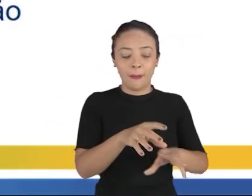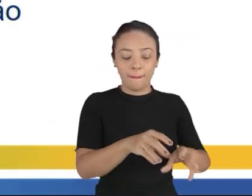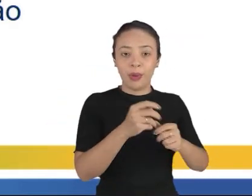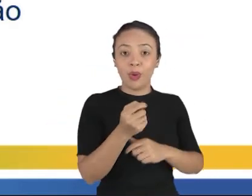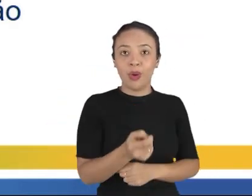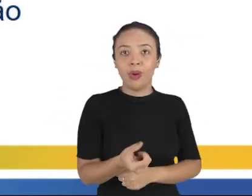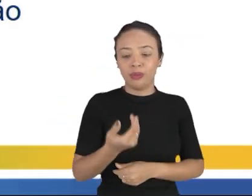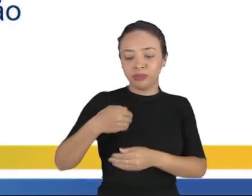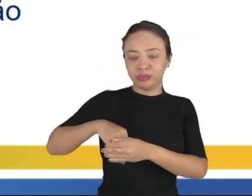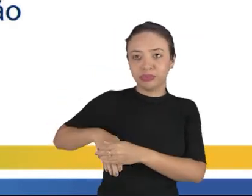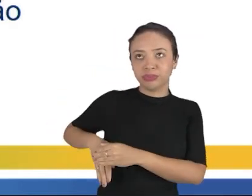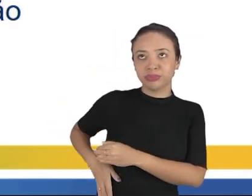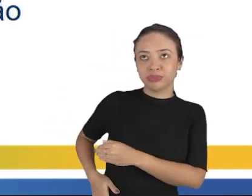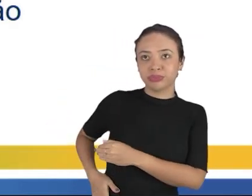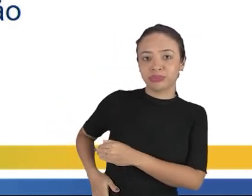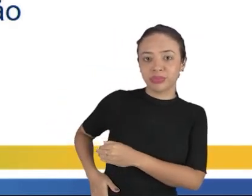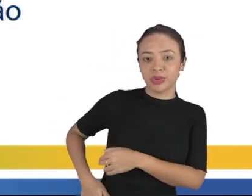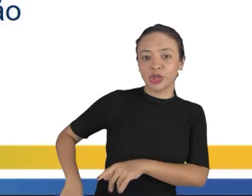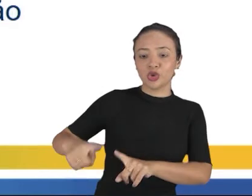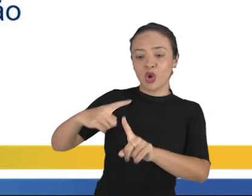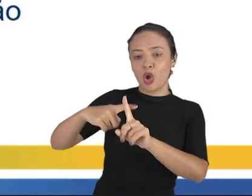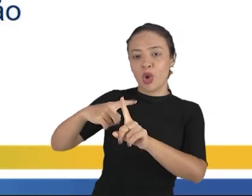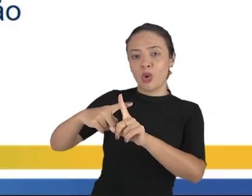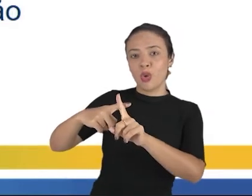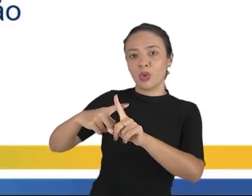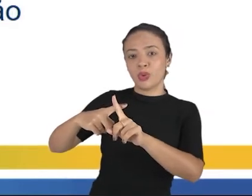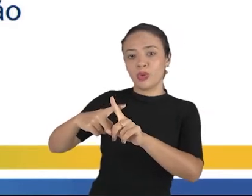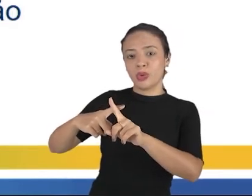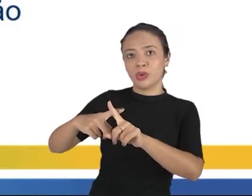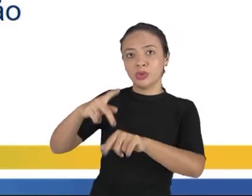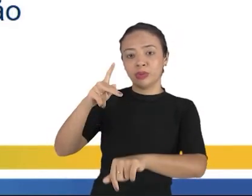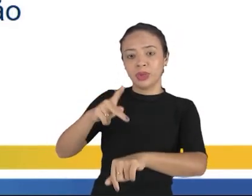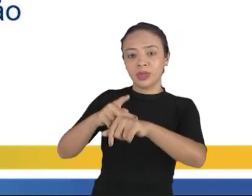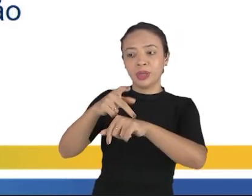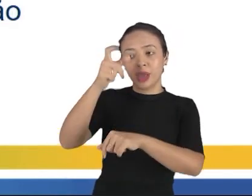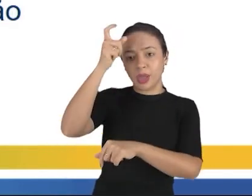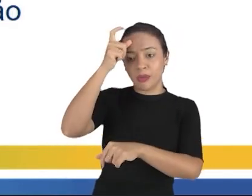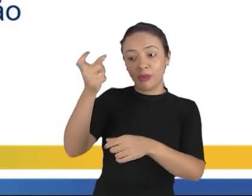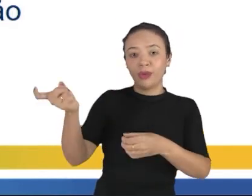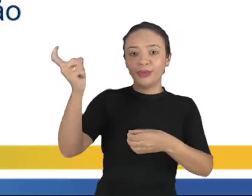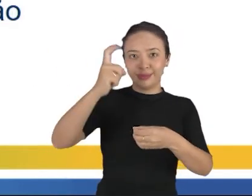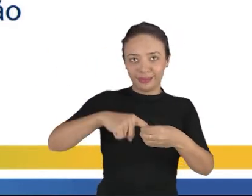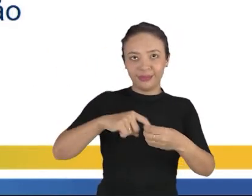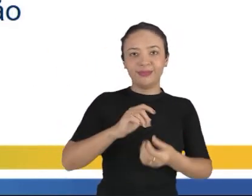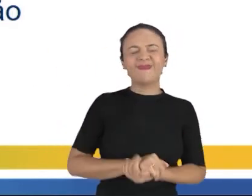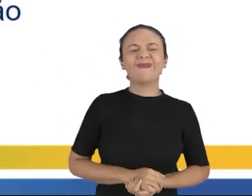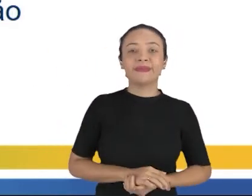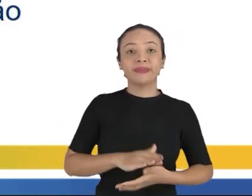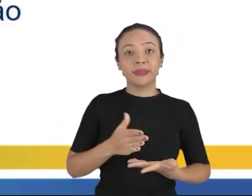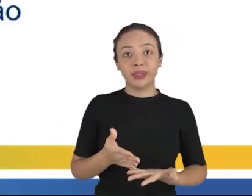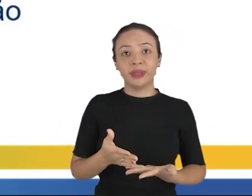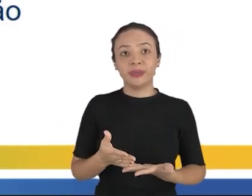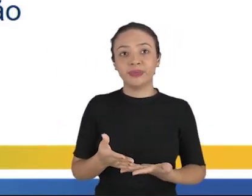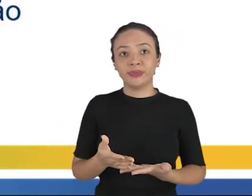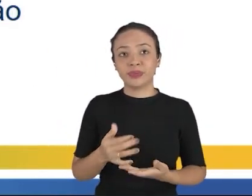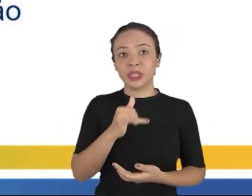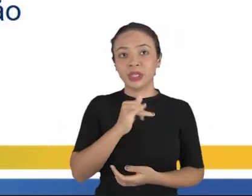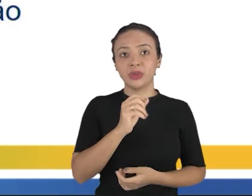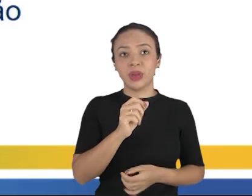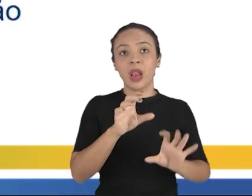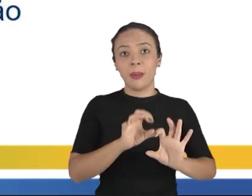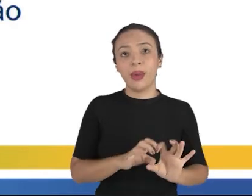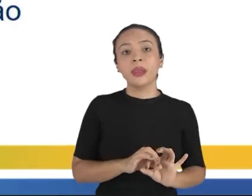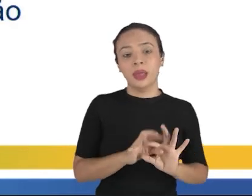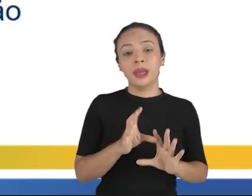moeda, colocou no bolso ao lado de uma cruz de prata, impedindo que o diabo pudesse voltar à sua forma normal. O miserável disse que o libertaria sob